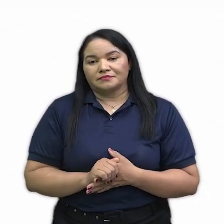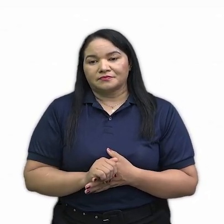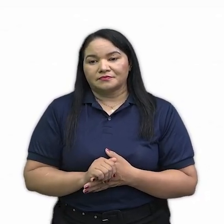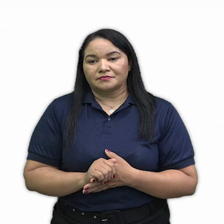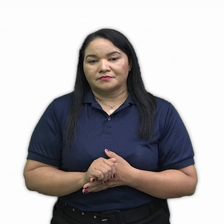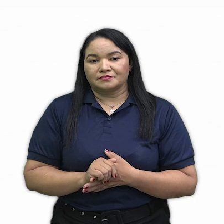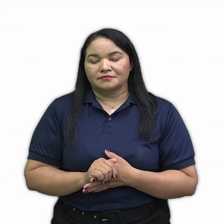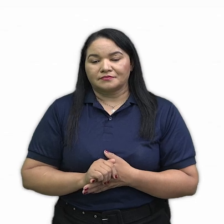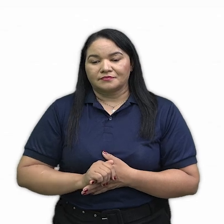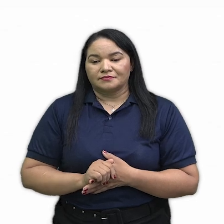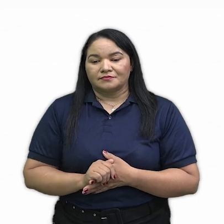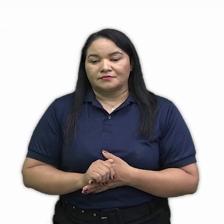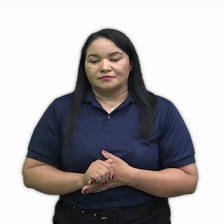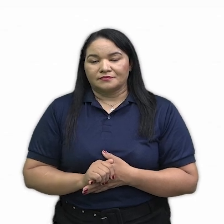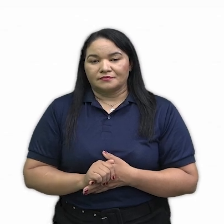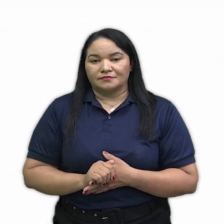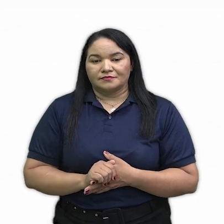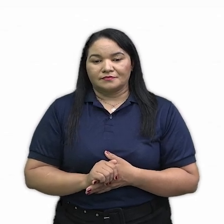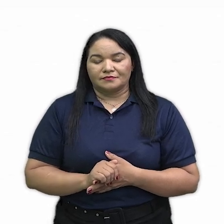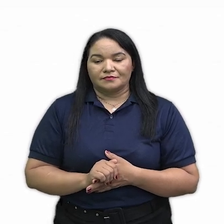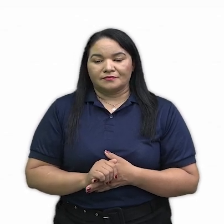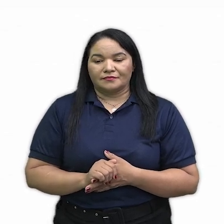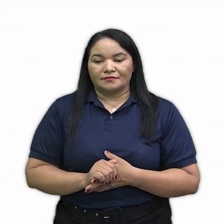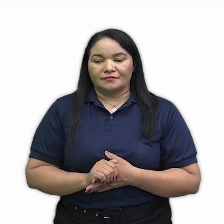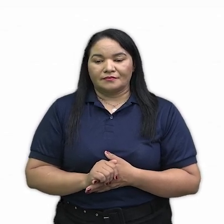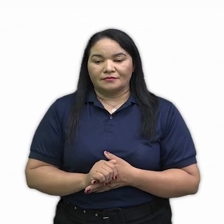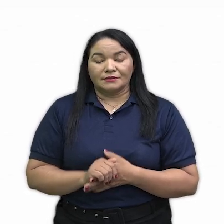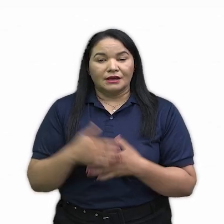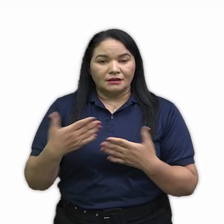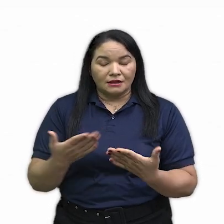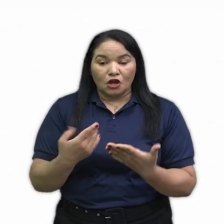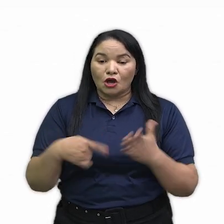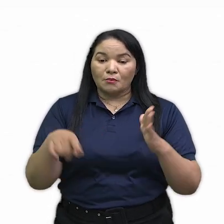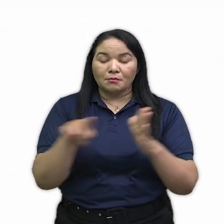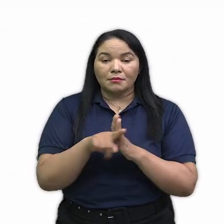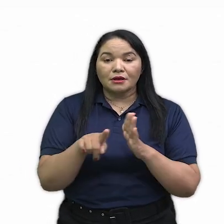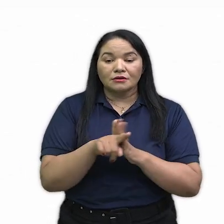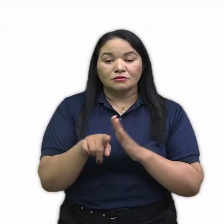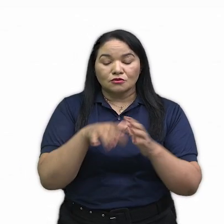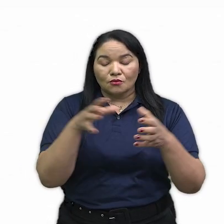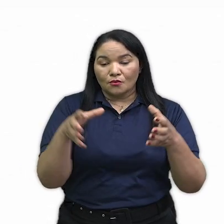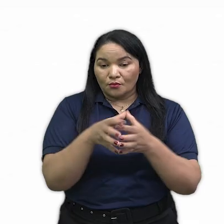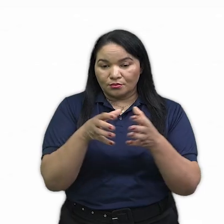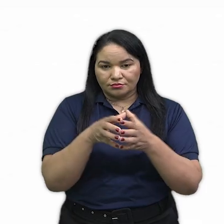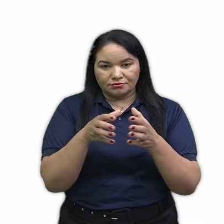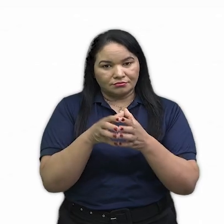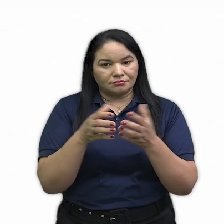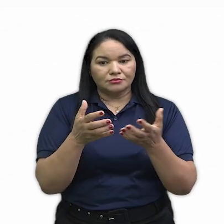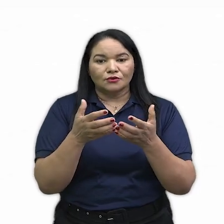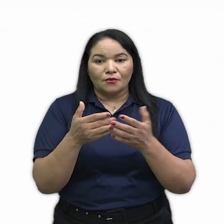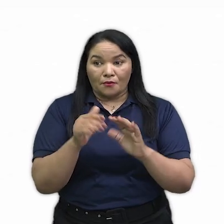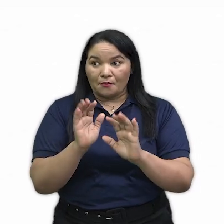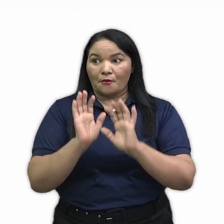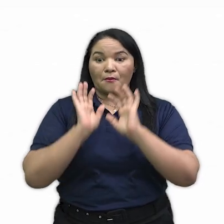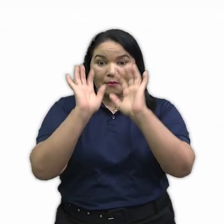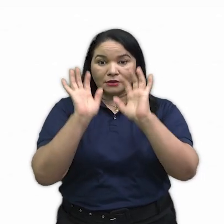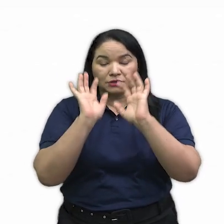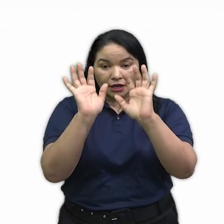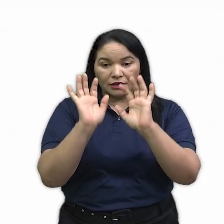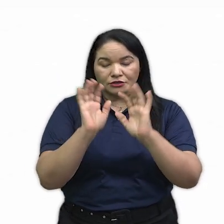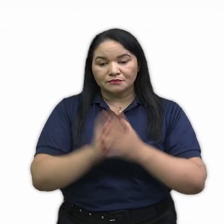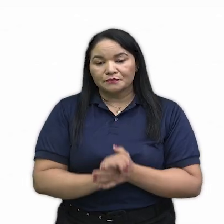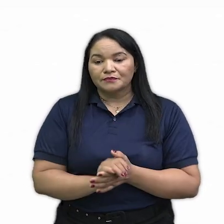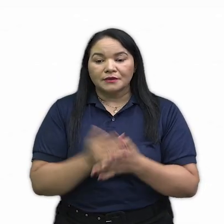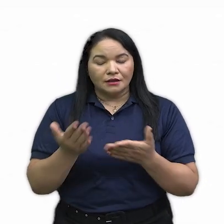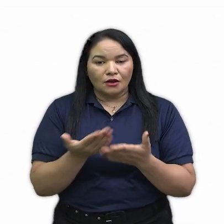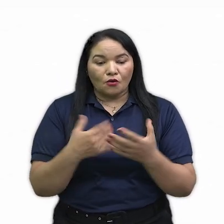Então, pessoal, vale lembrar o seguinte, tá? Já que a questão está falando de um time de basquete, de uma equipe de basquete, a gente